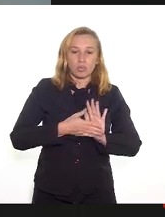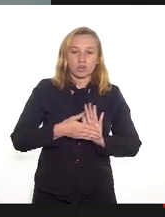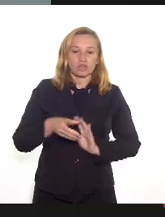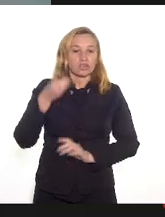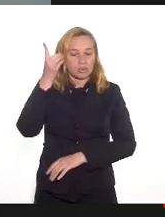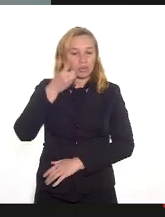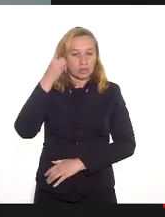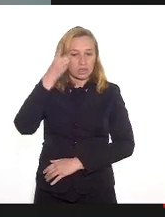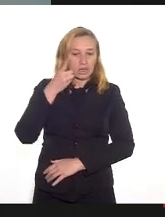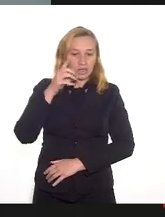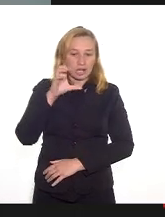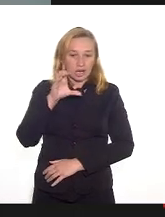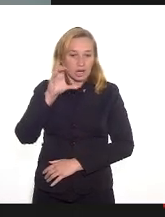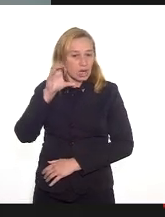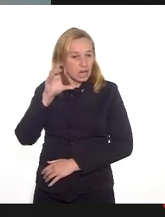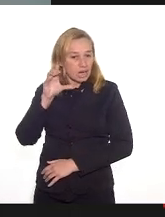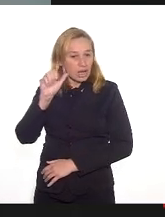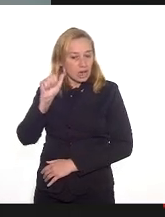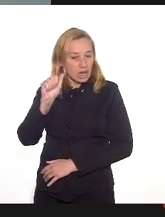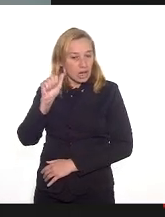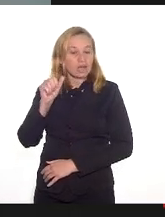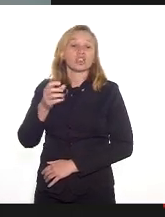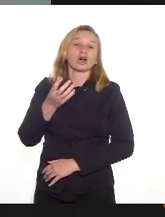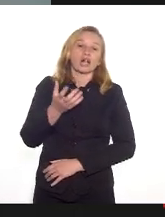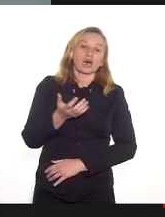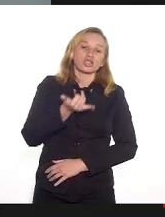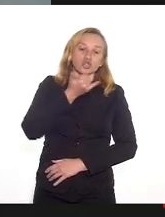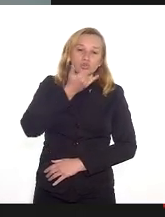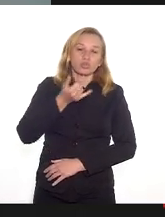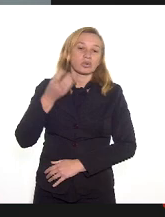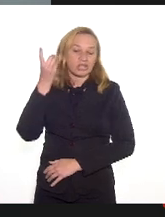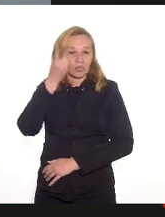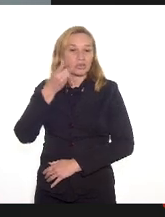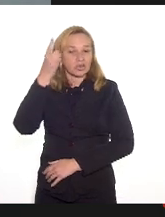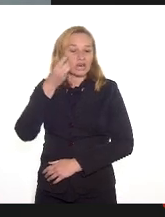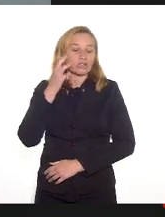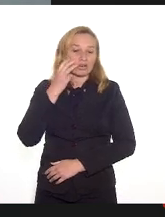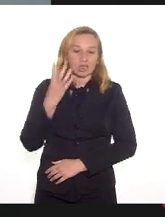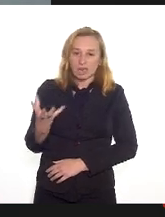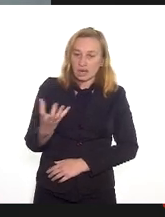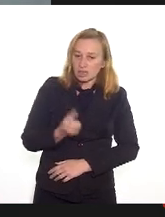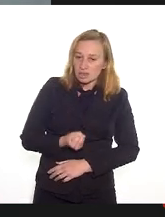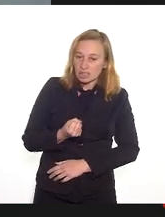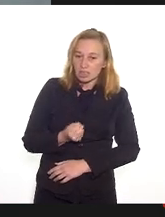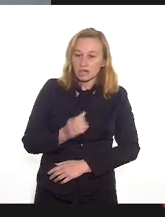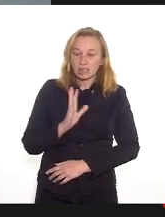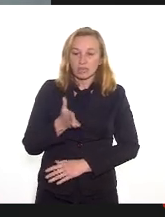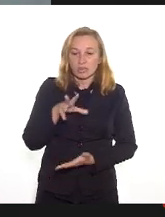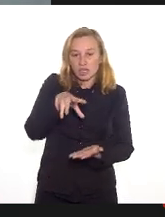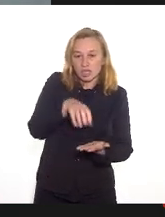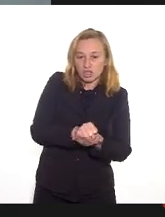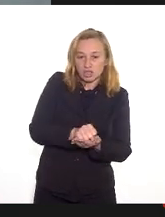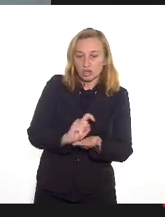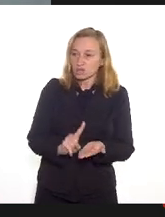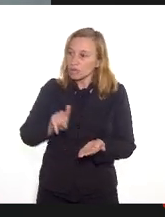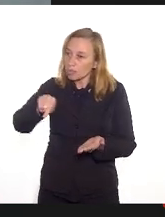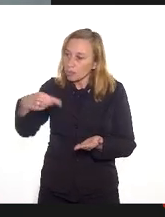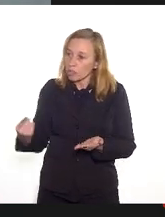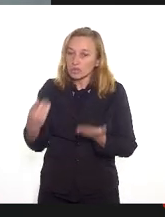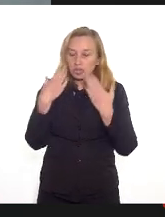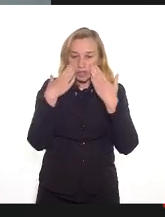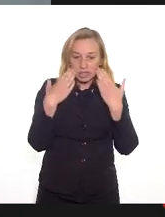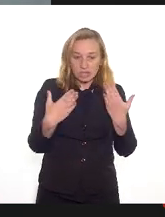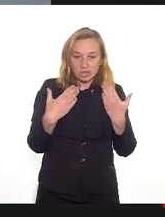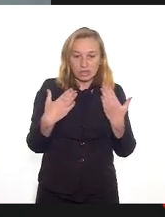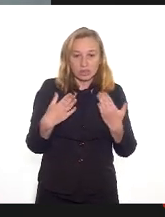deputado Carlos do Valdec foi acatada, apenas registrando que, após a